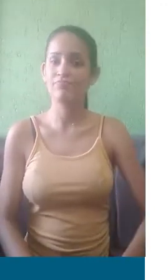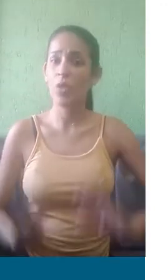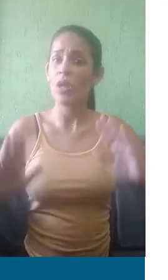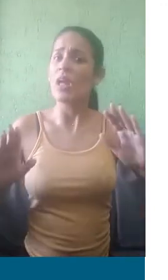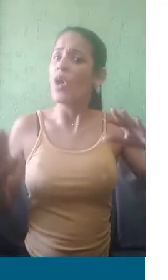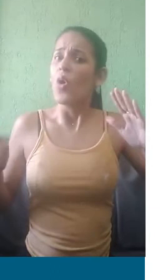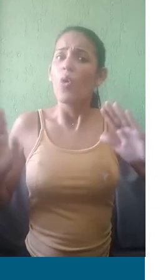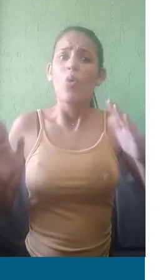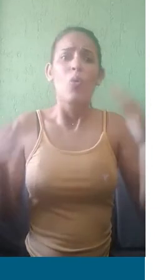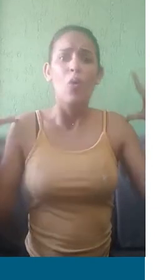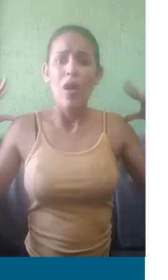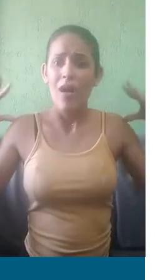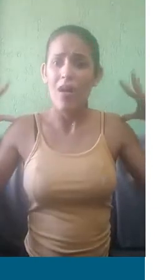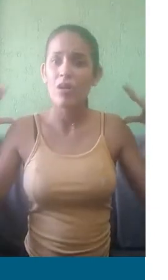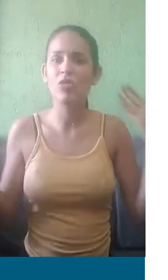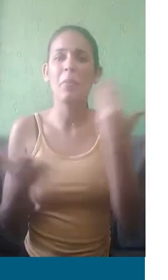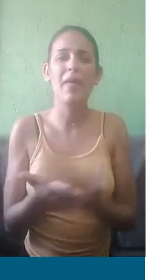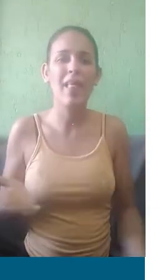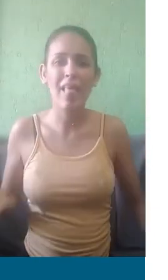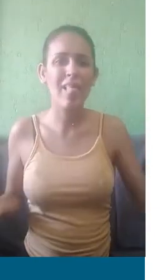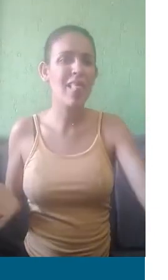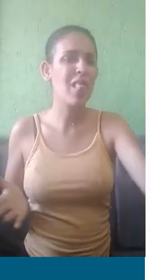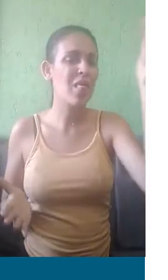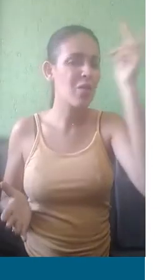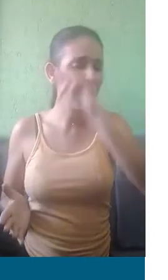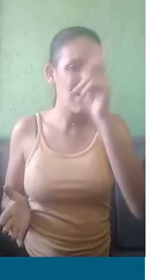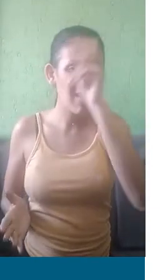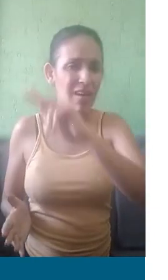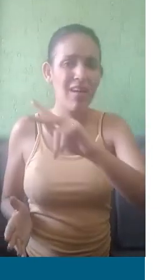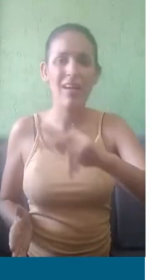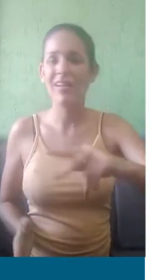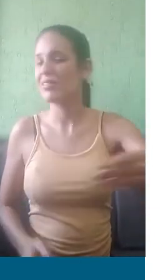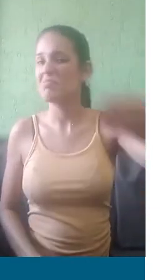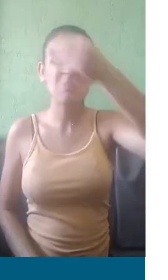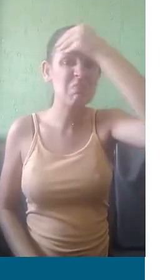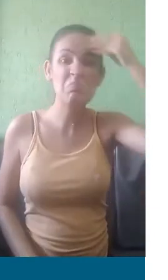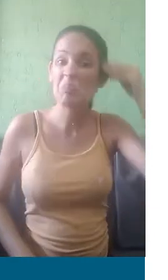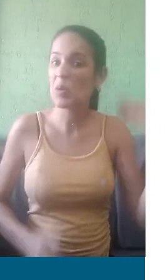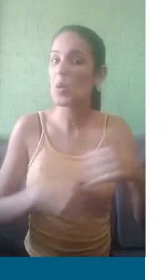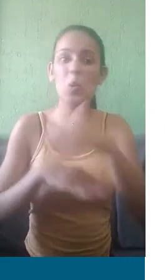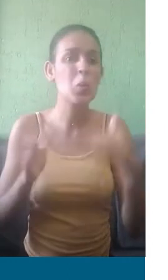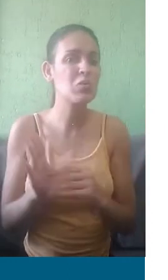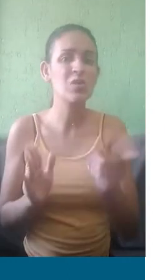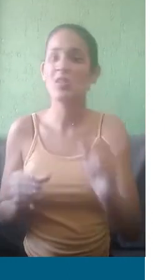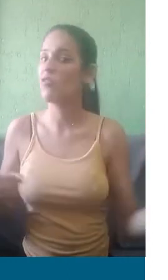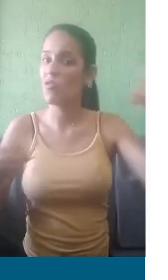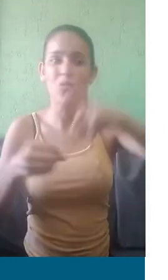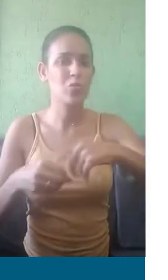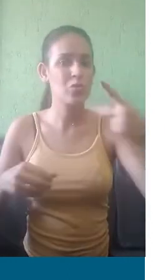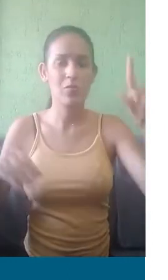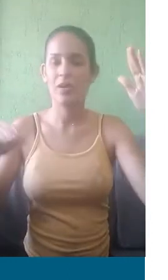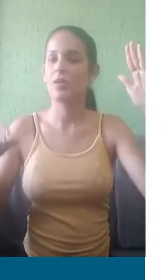no anjo, ele perdeu a memória e não voltou nunca mais. A obra de Murilo Mendes situa-se na fase